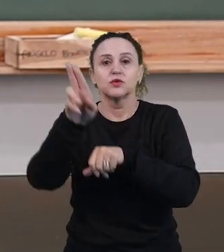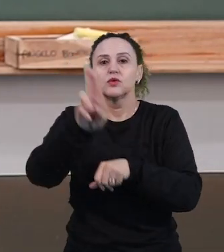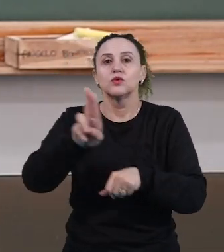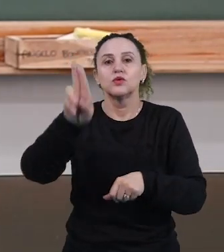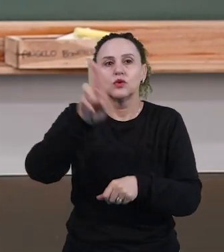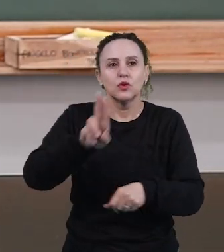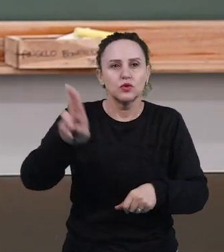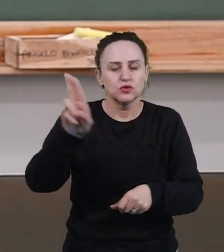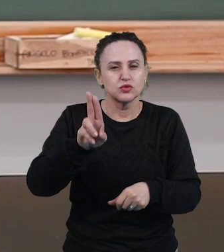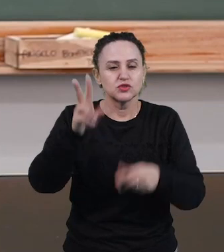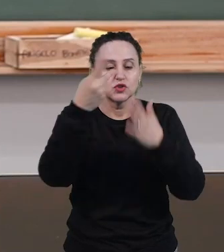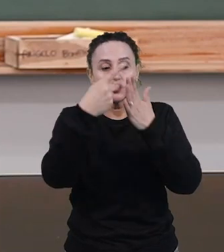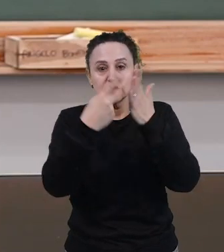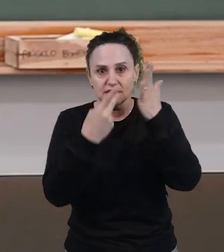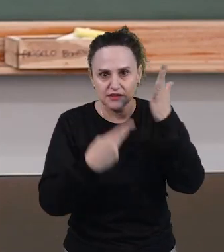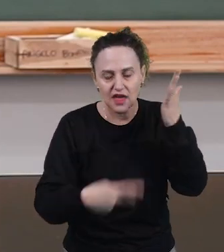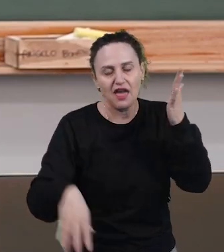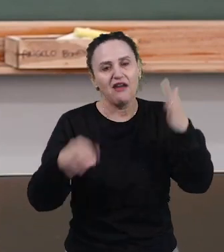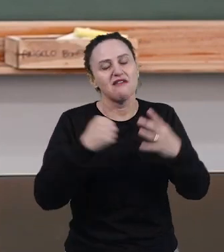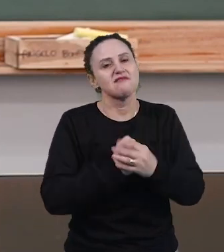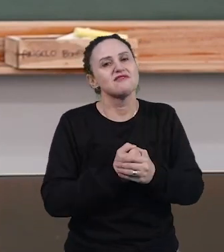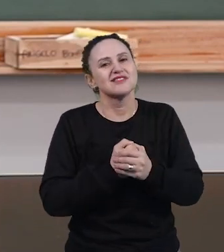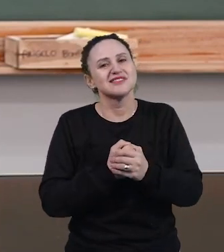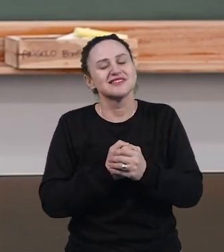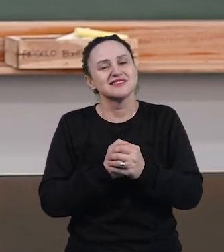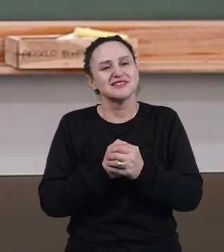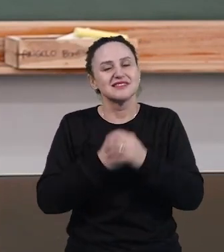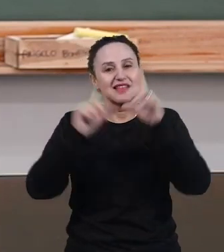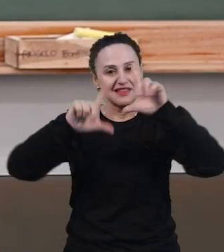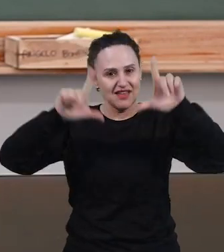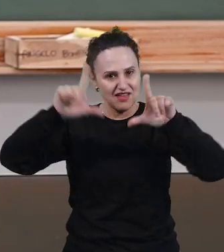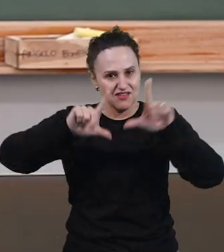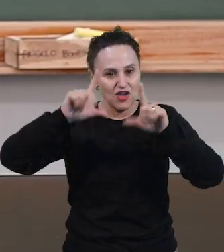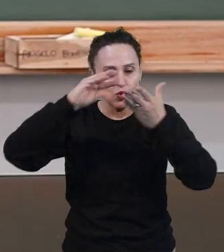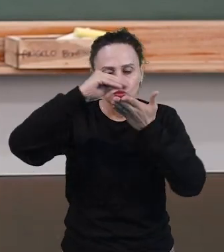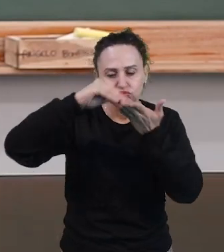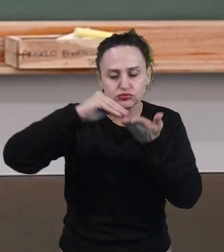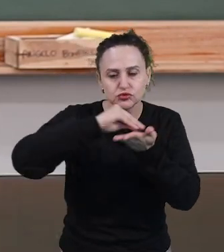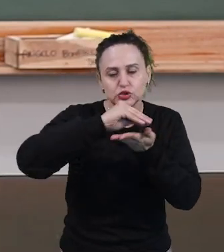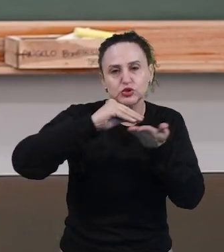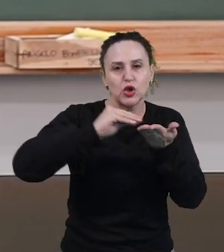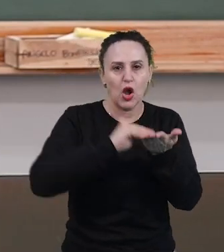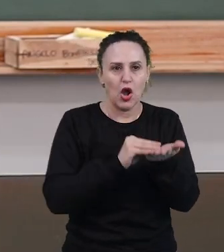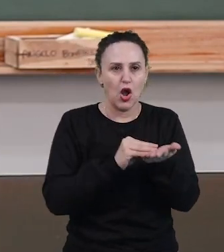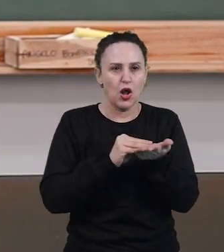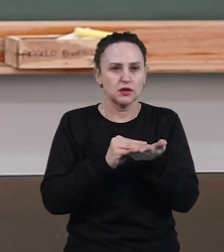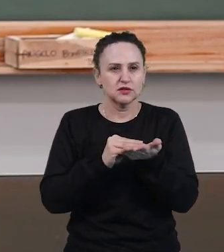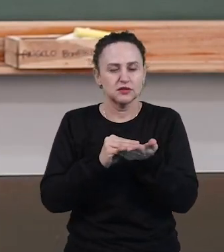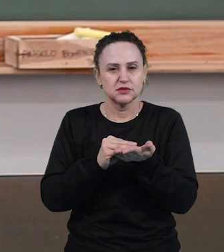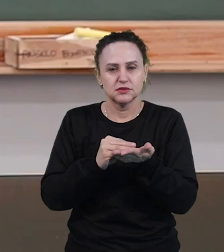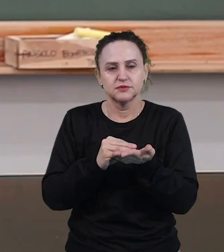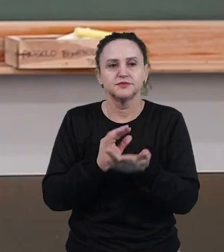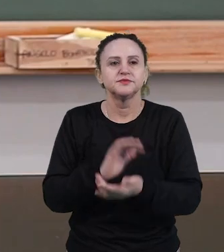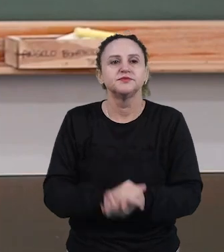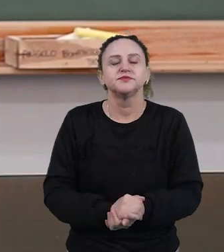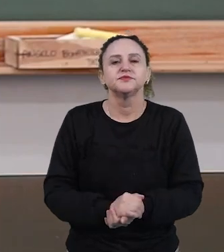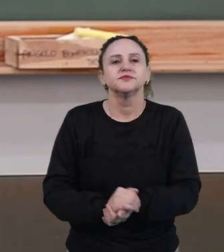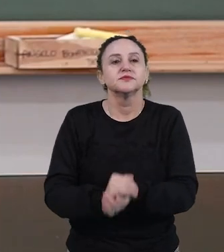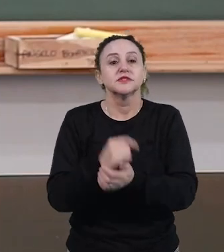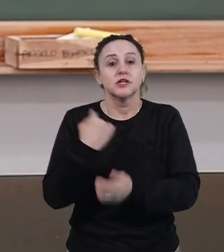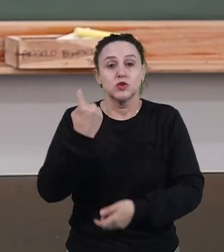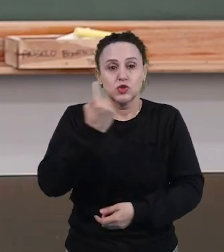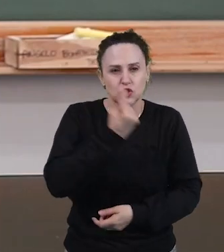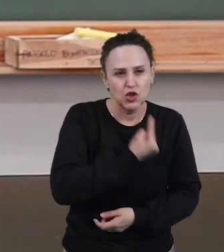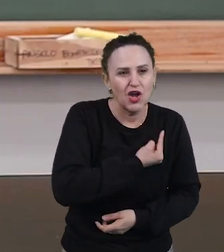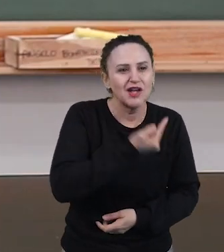né? Os desenhos, né? Os próprios jogos. Para quê? Para que a gente